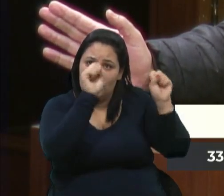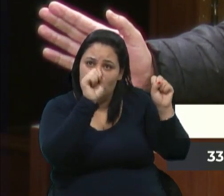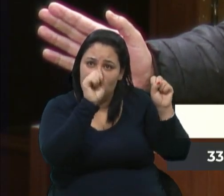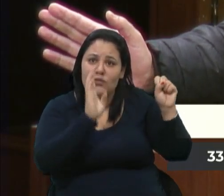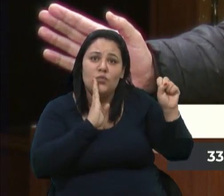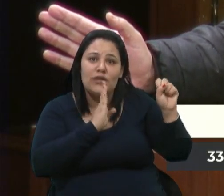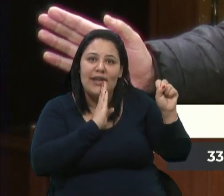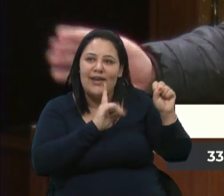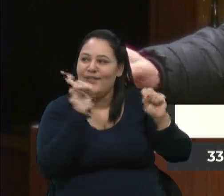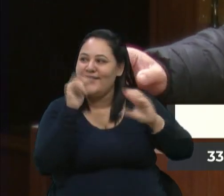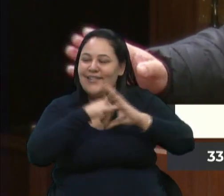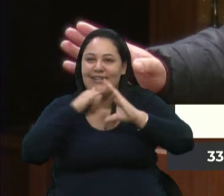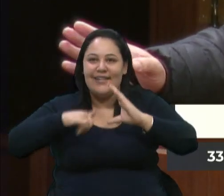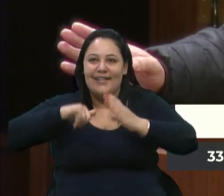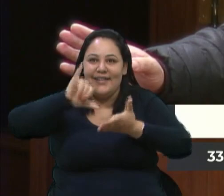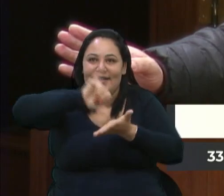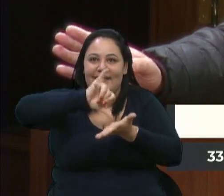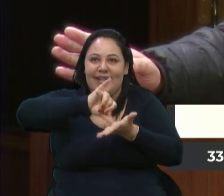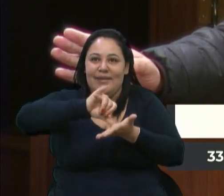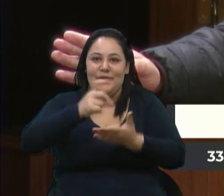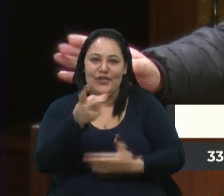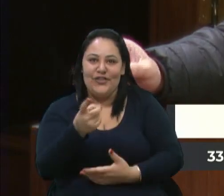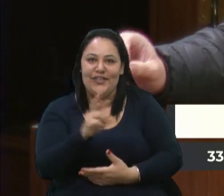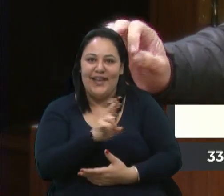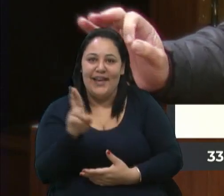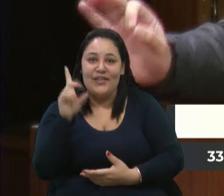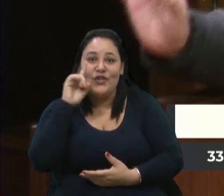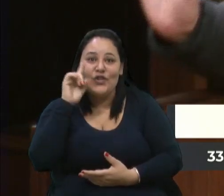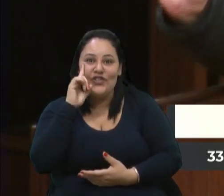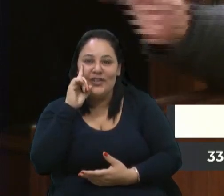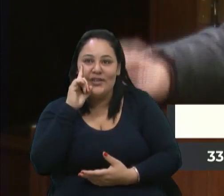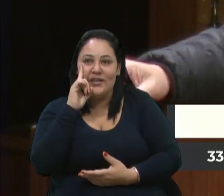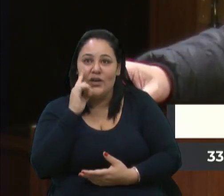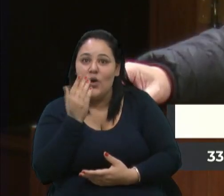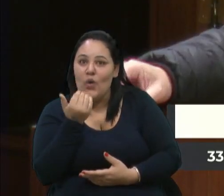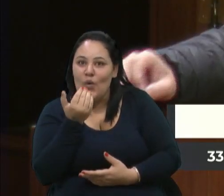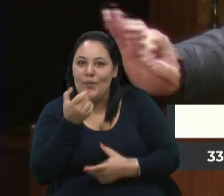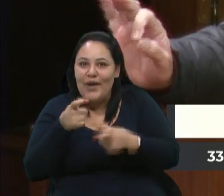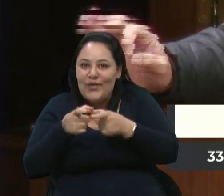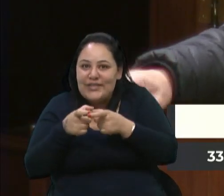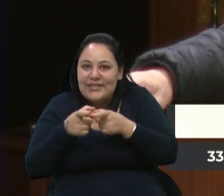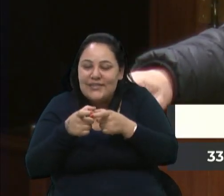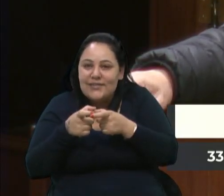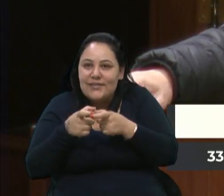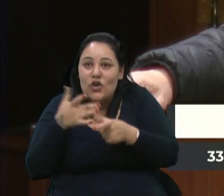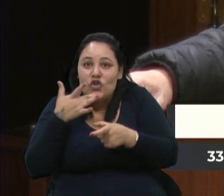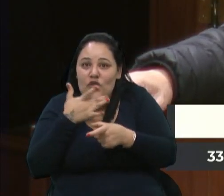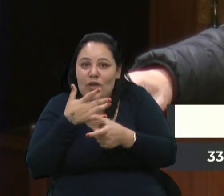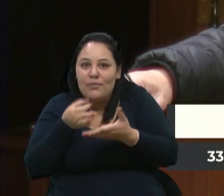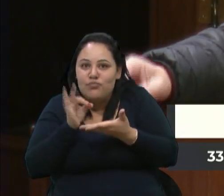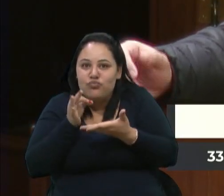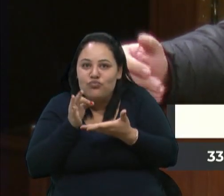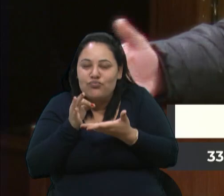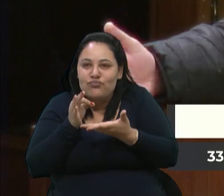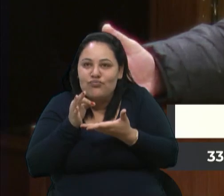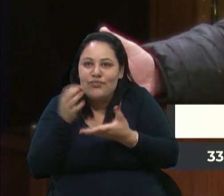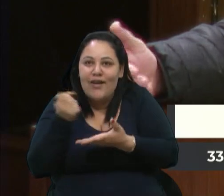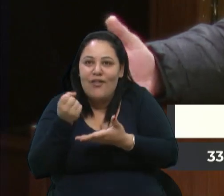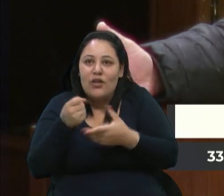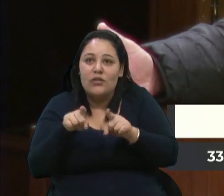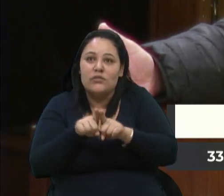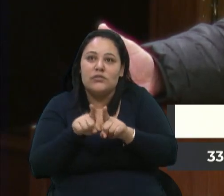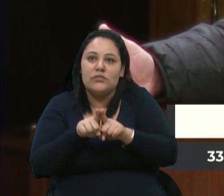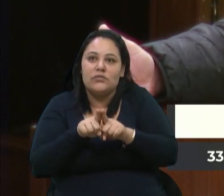Peregrino. Gasto ali meus R$12 com minha rosquinha de polvilho e a minha taça de café com leite. Gero renda,